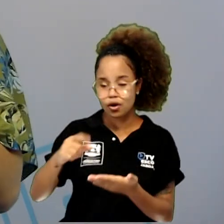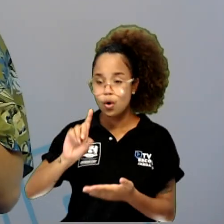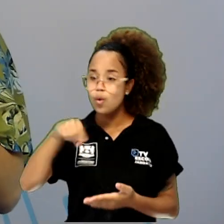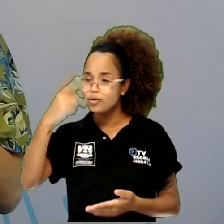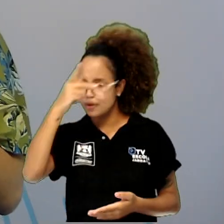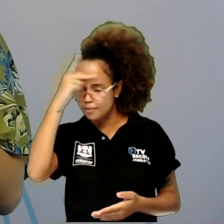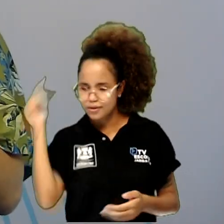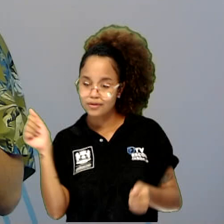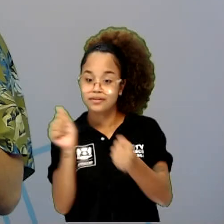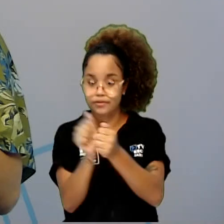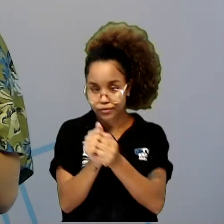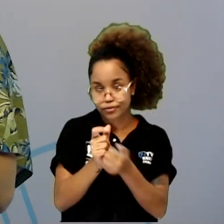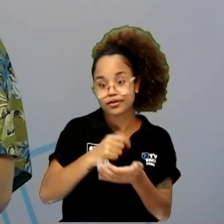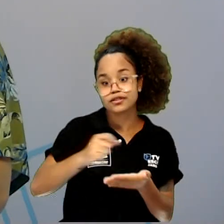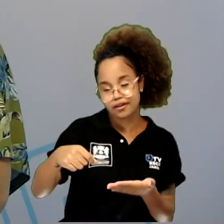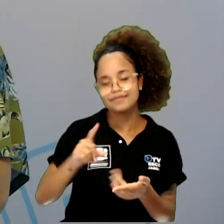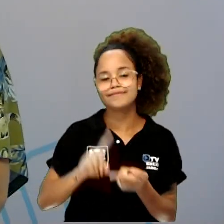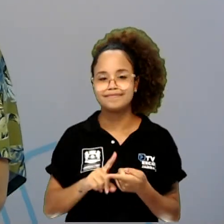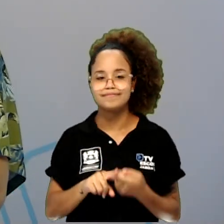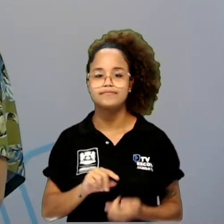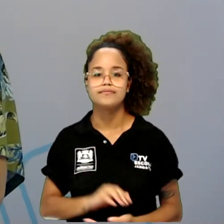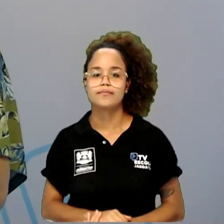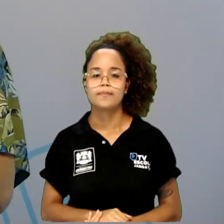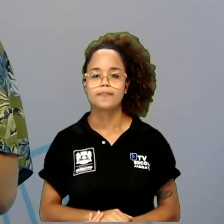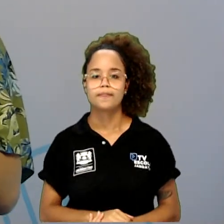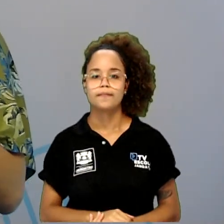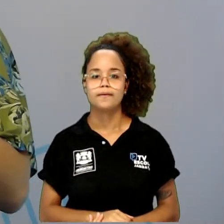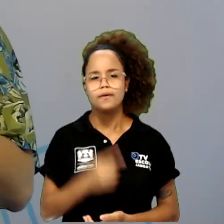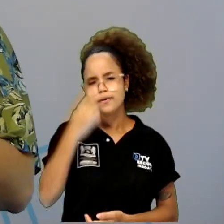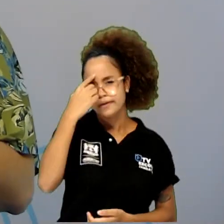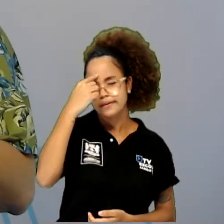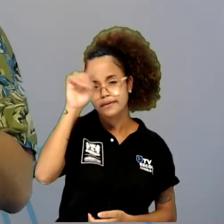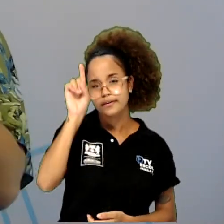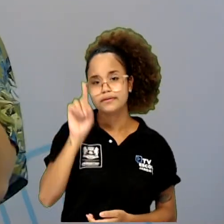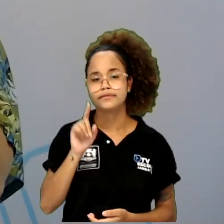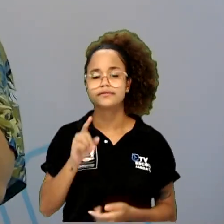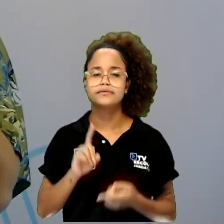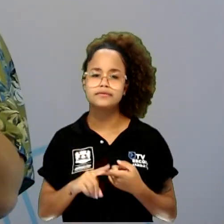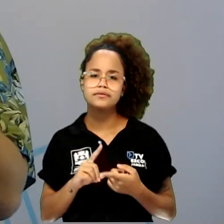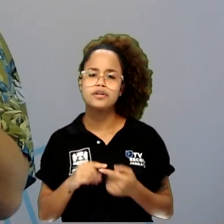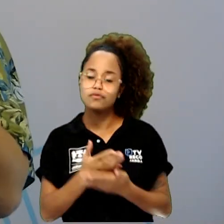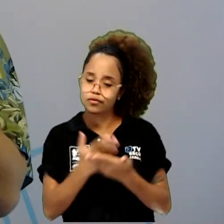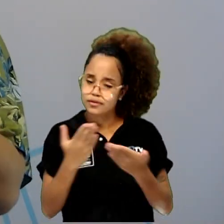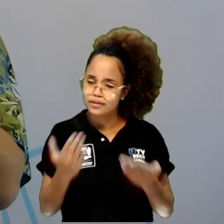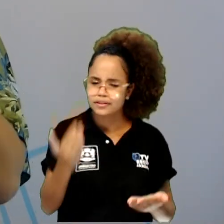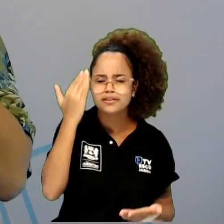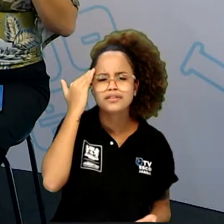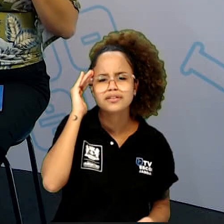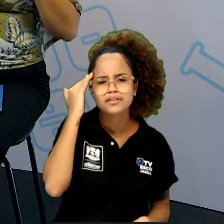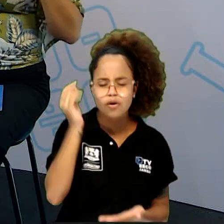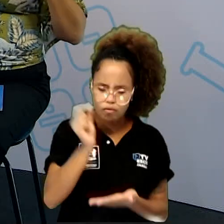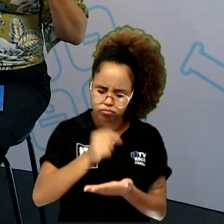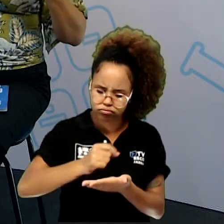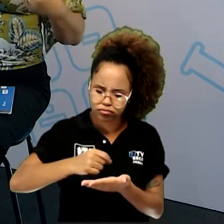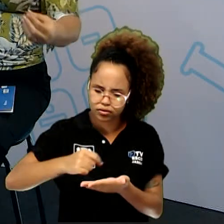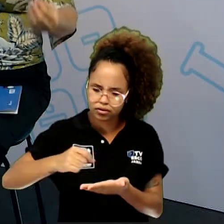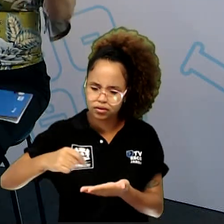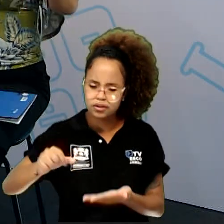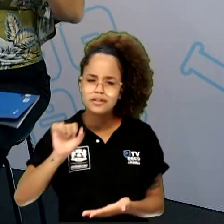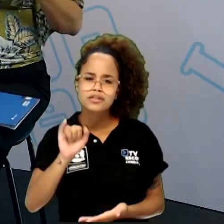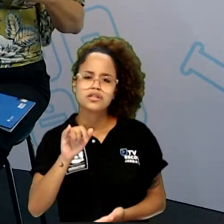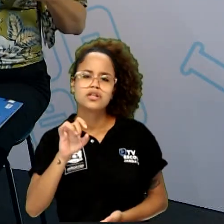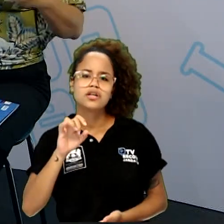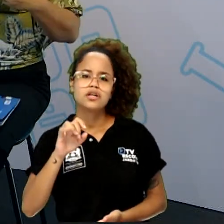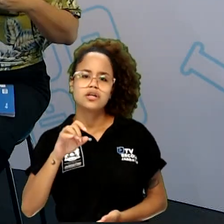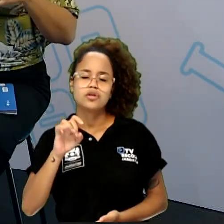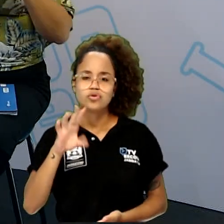se junta e escreve, né? Então, a ideia da gente é, de fato, que vocês entendam que a escrita não é uma coisa só de quem está do lado de